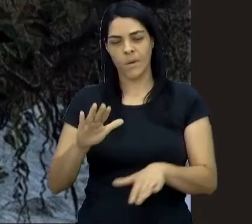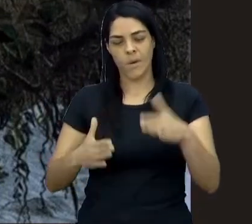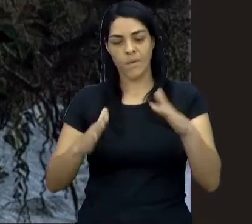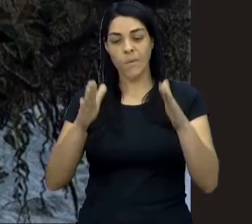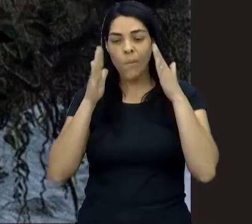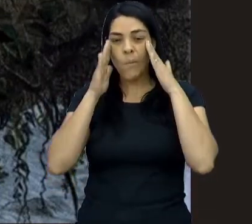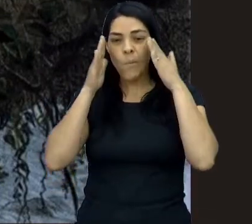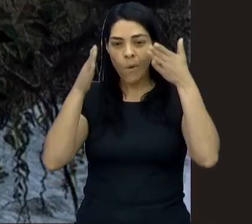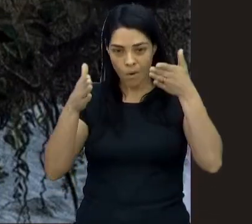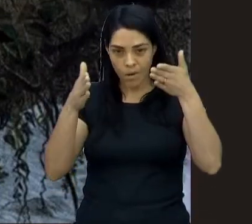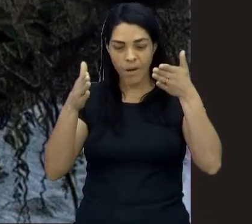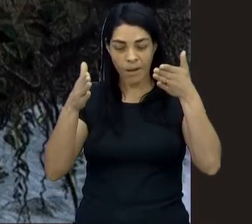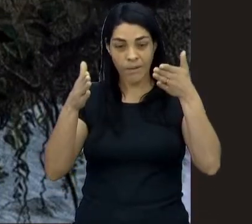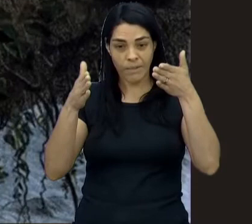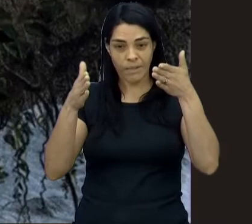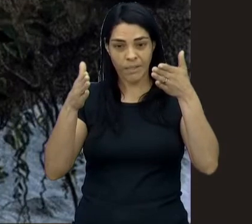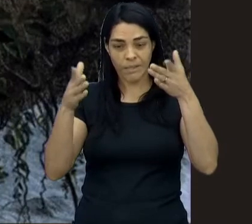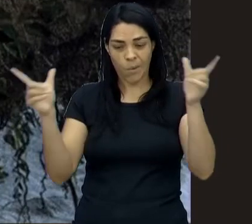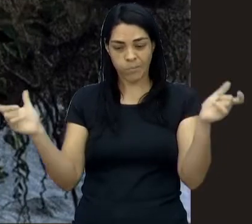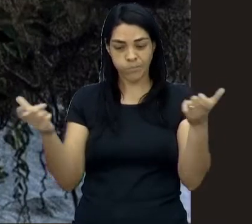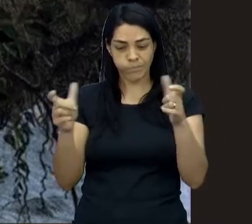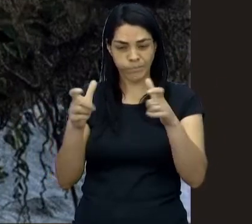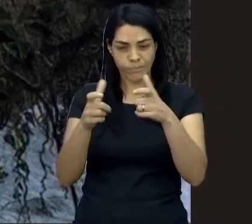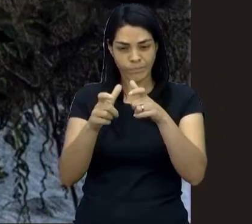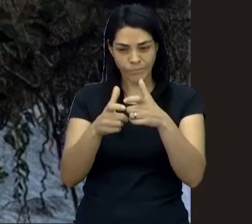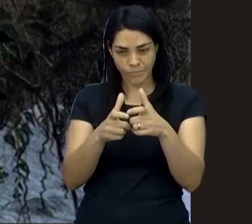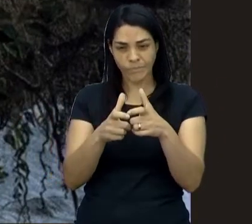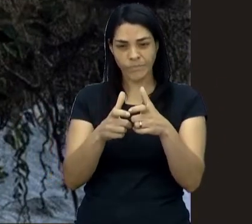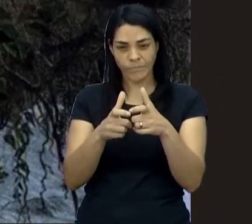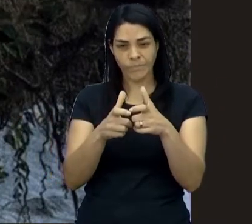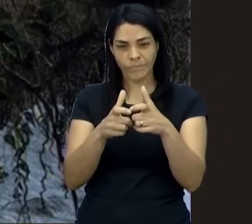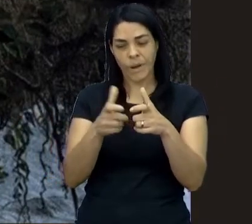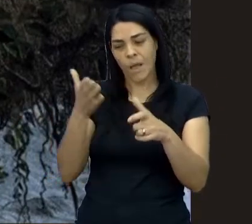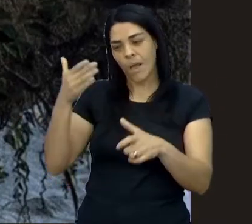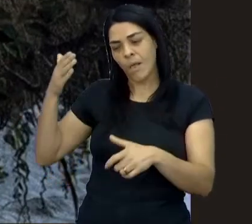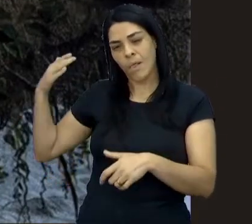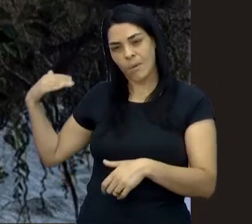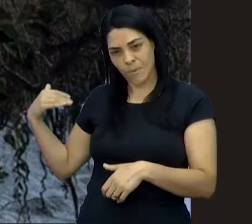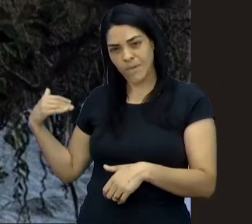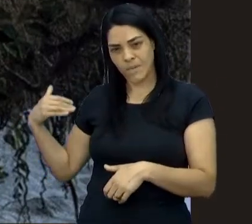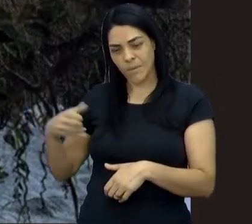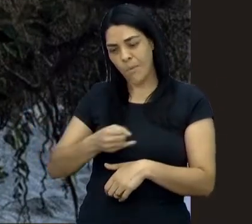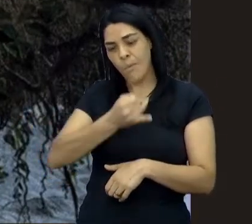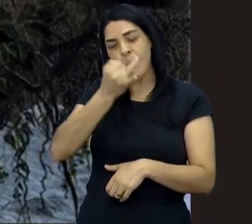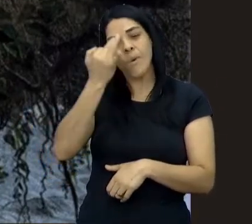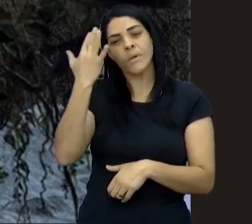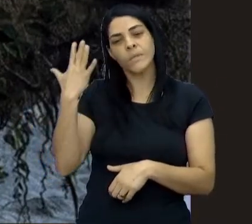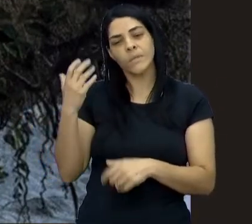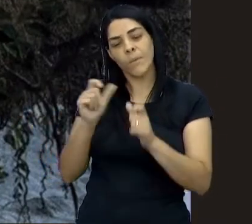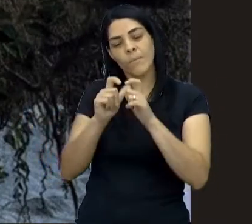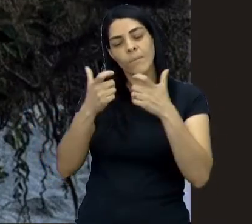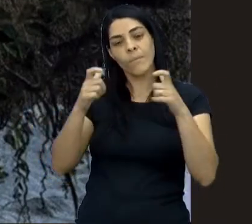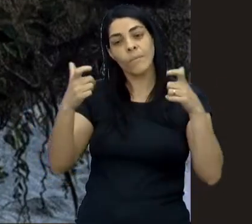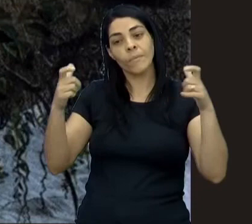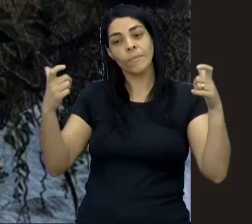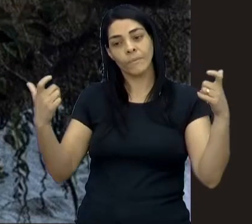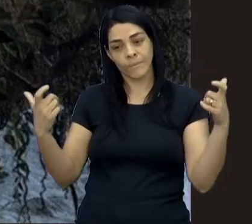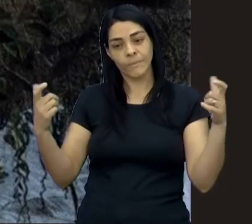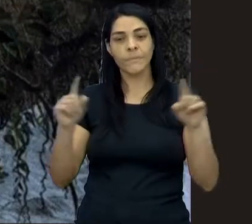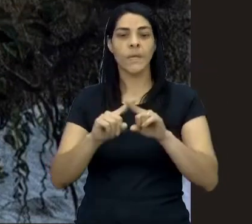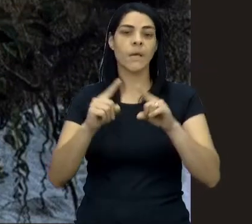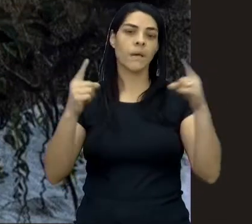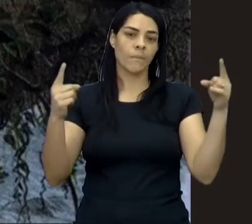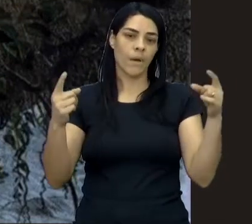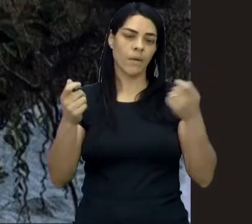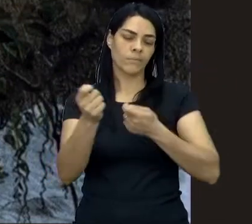focada nessas minorias que na época também já eram quantitativamente maioria mas que eram